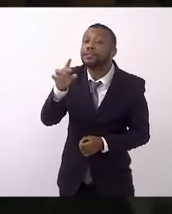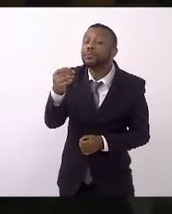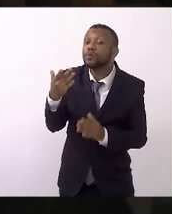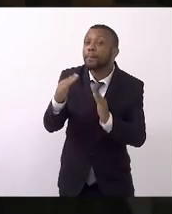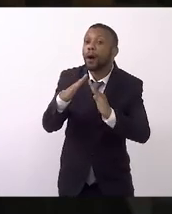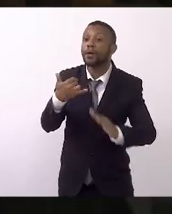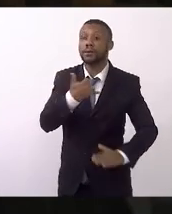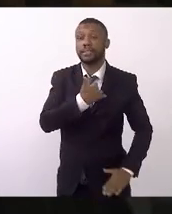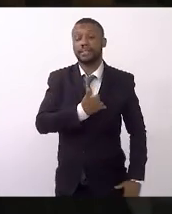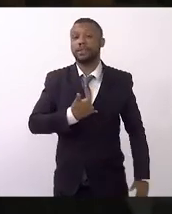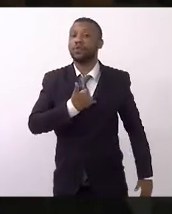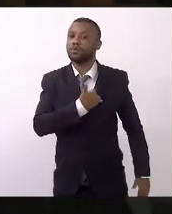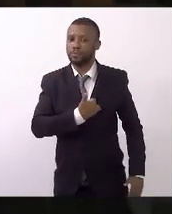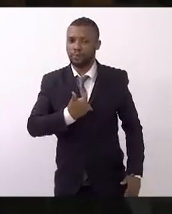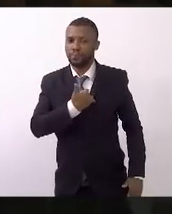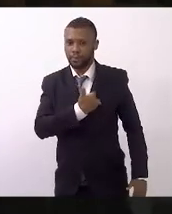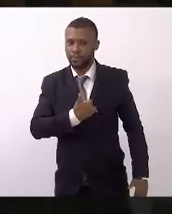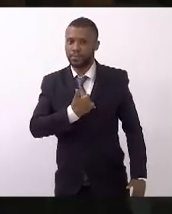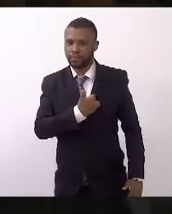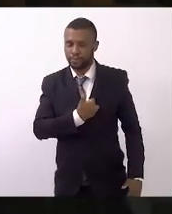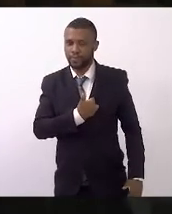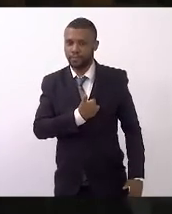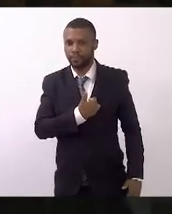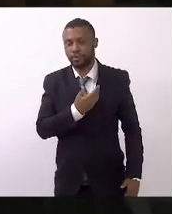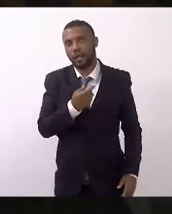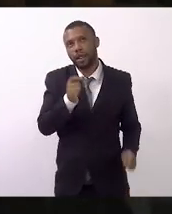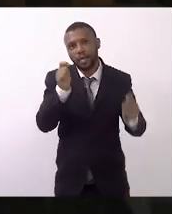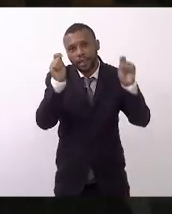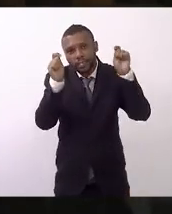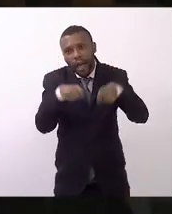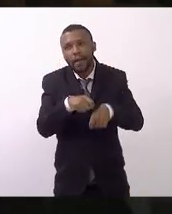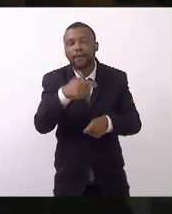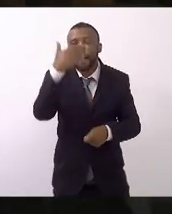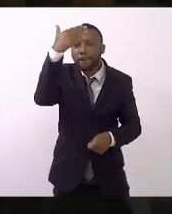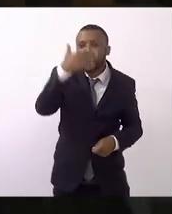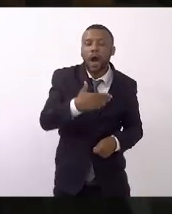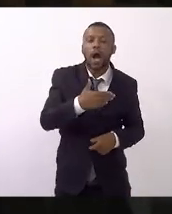Meriti, deve ter presenciado